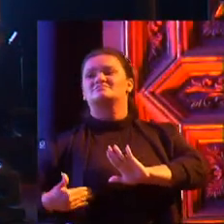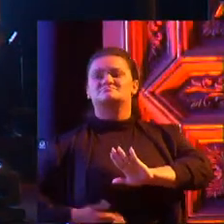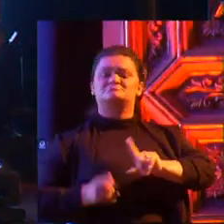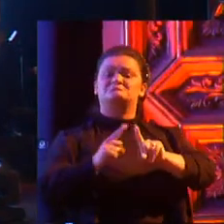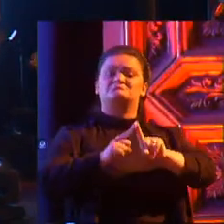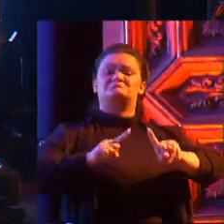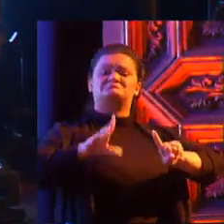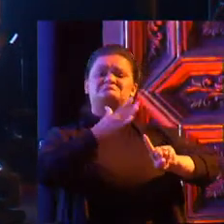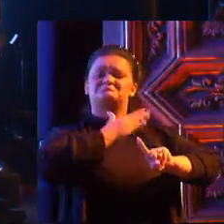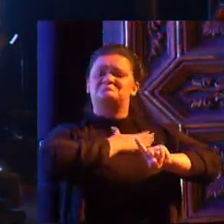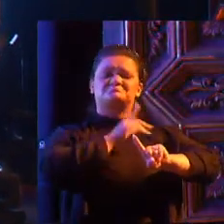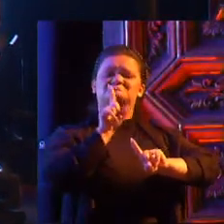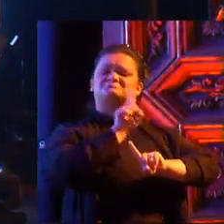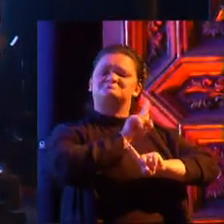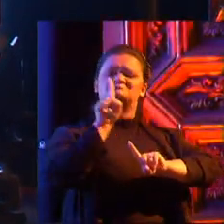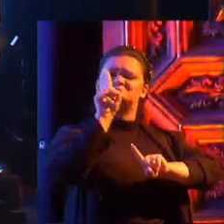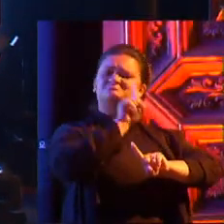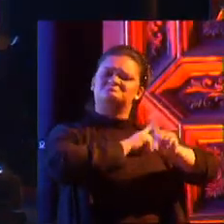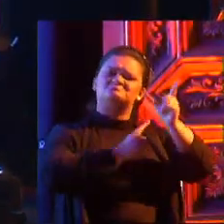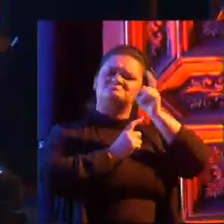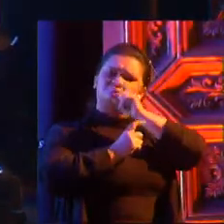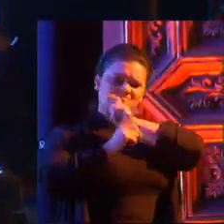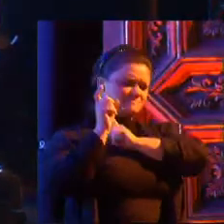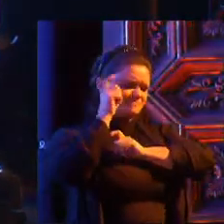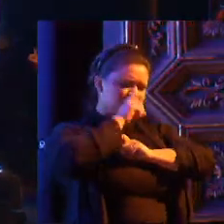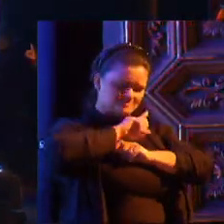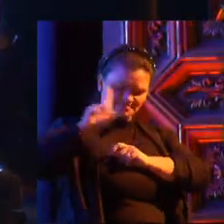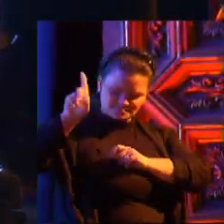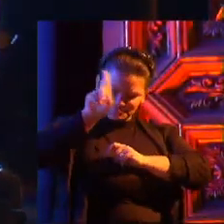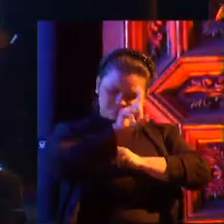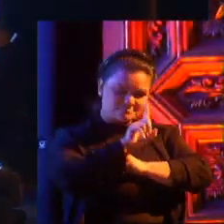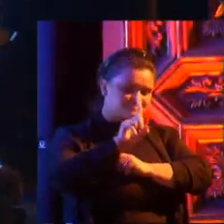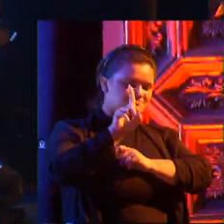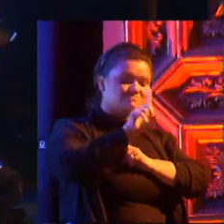mas meu coração não se deixa enganar.